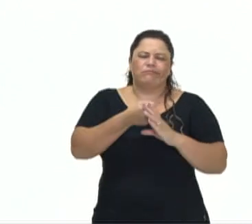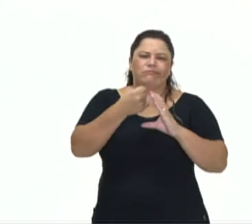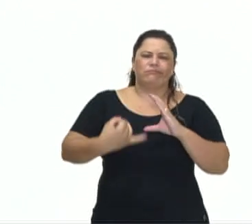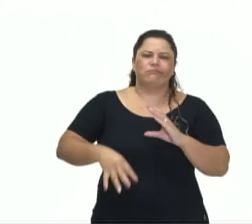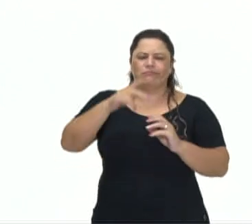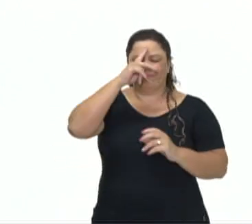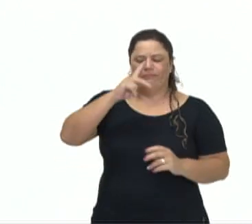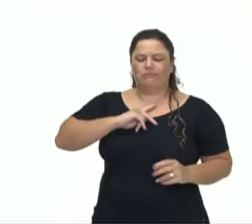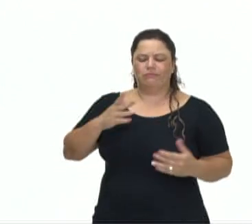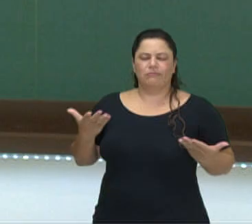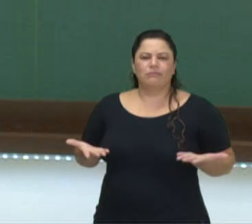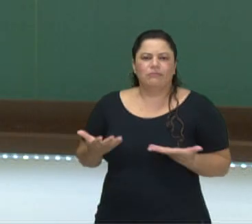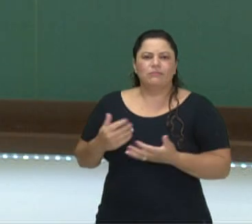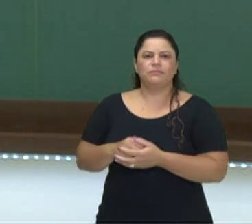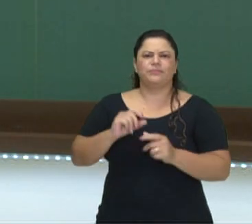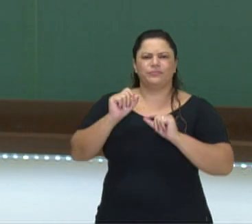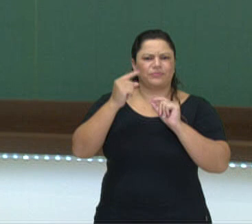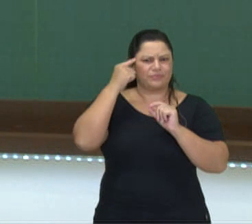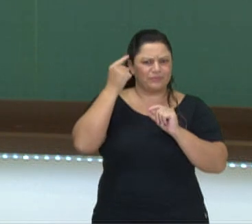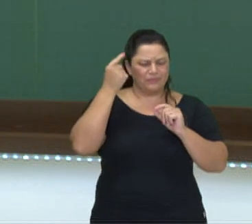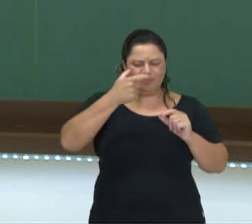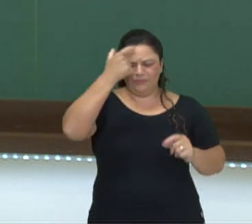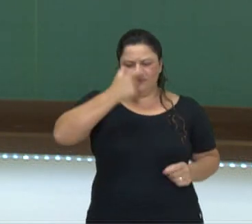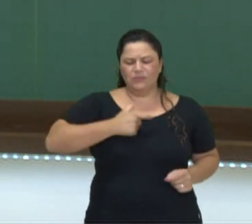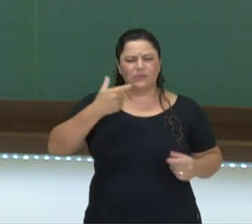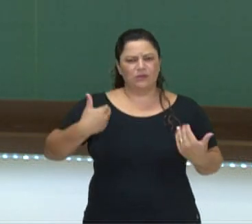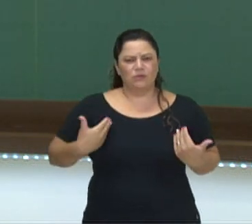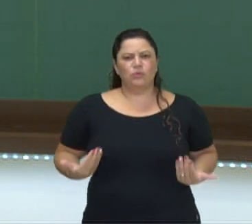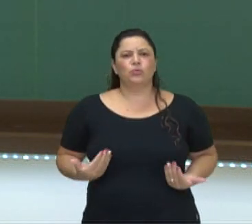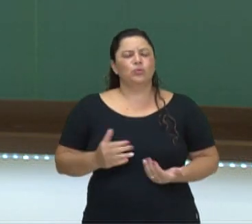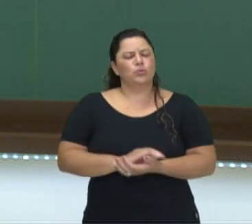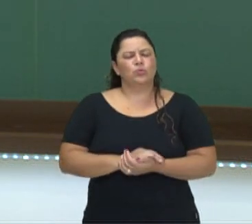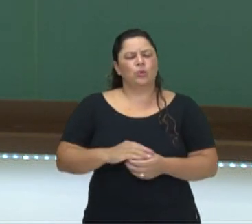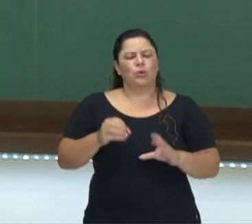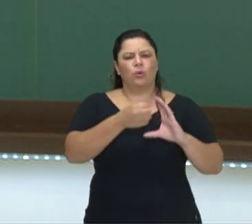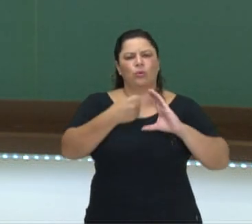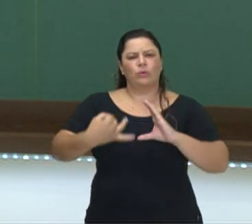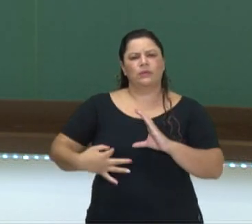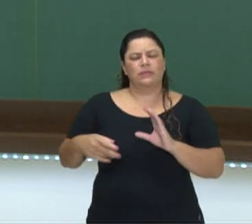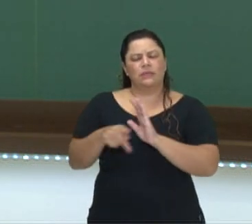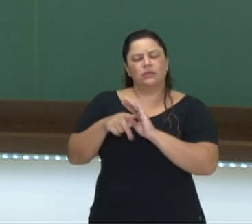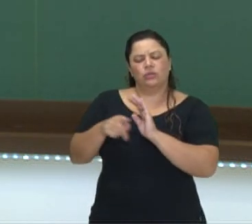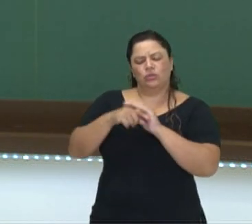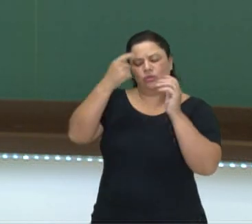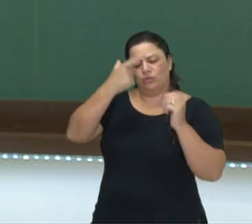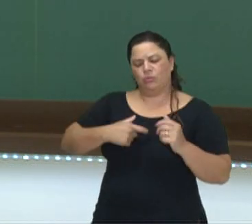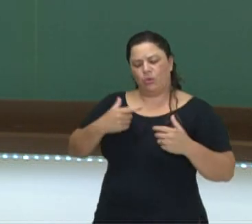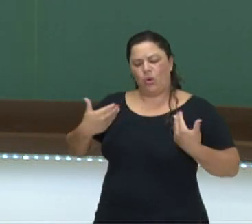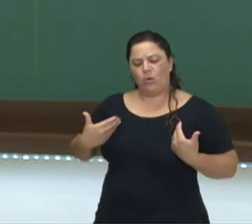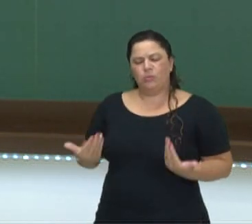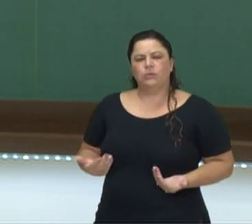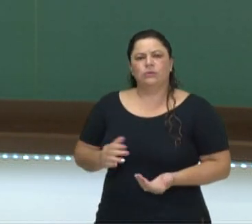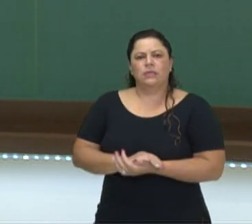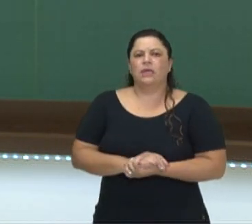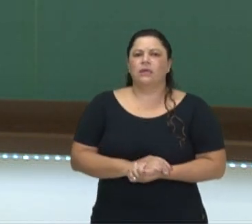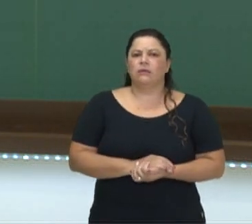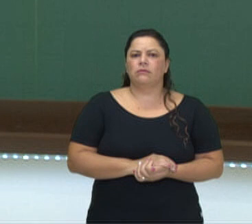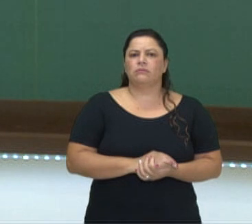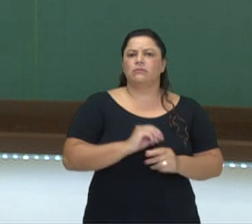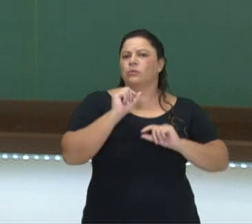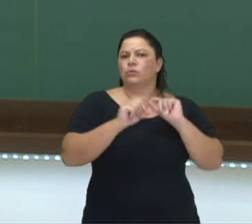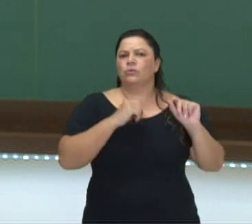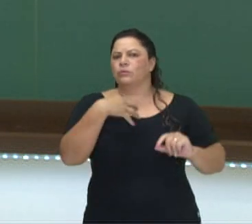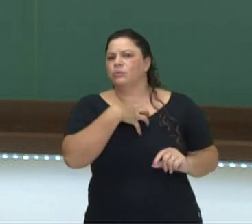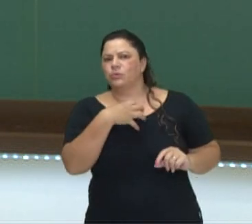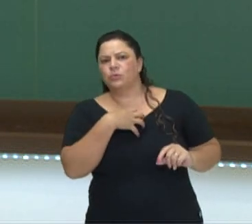Você já parou para pensar? Como eu sou, né? Que características eu tenho? Que estilo que eu tenho? E isso